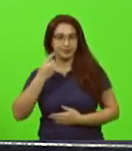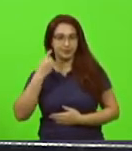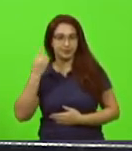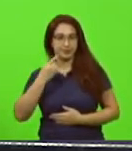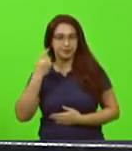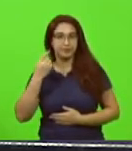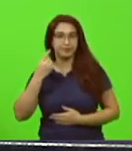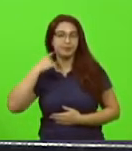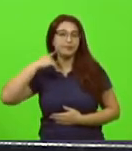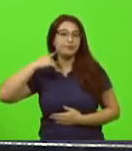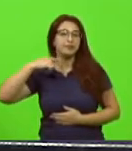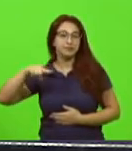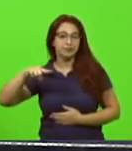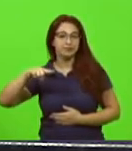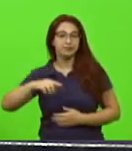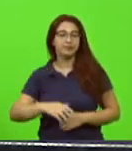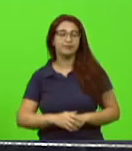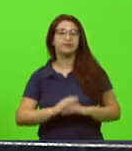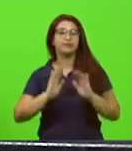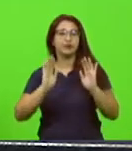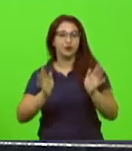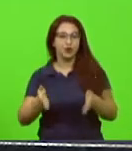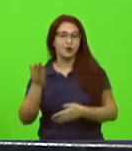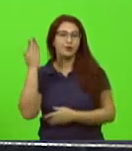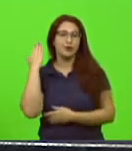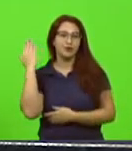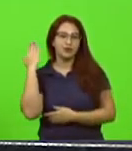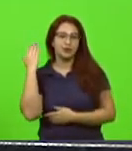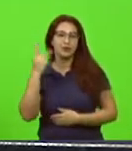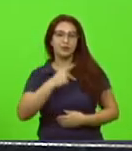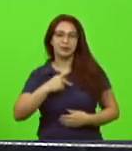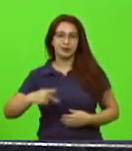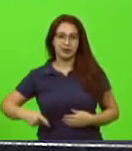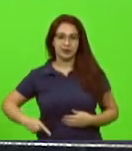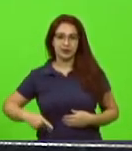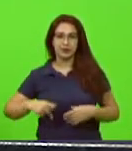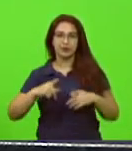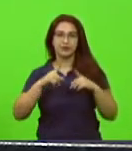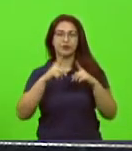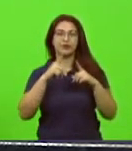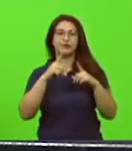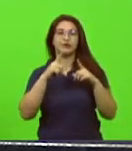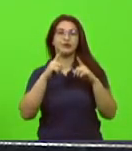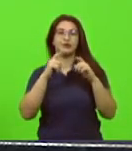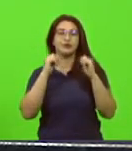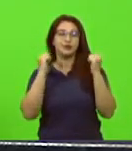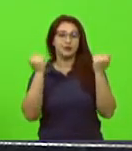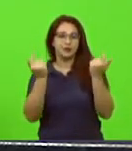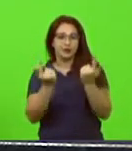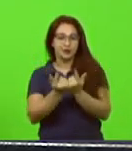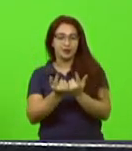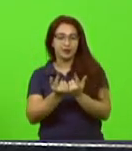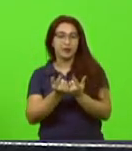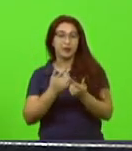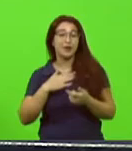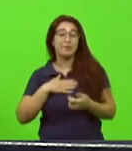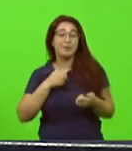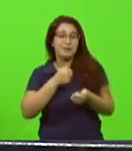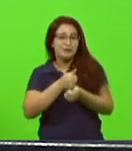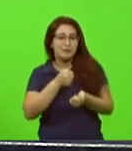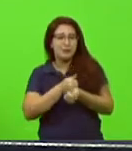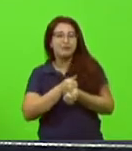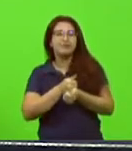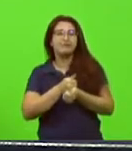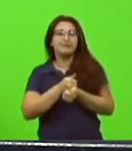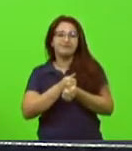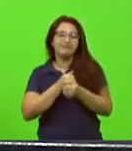Dreve, que já foi presidente desta casa e que é meu vizinho de São Bento do Sul, para que, como secretário ad